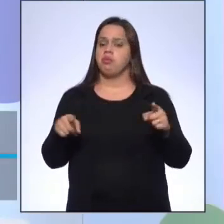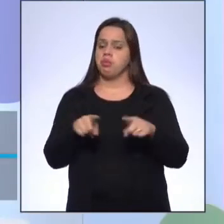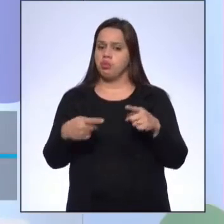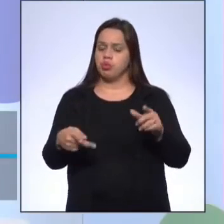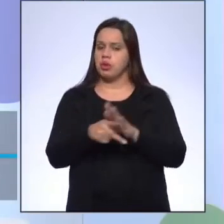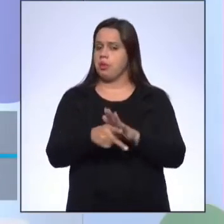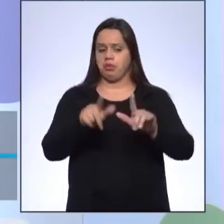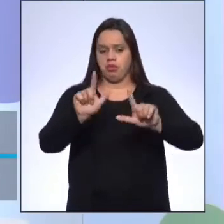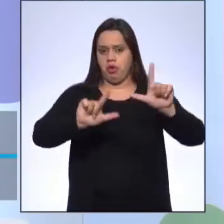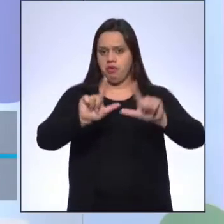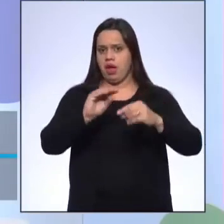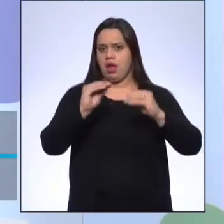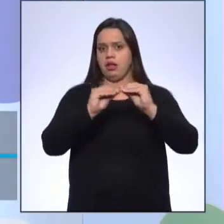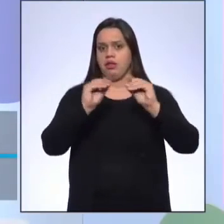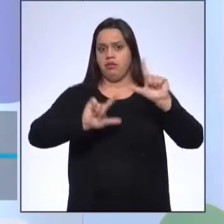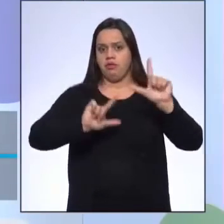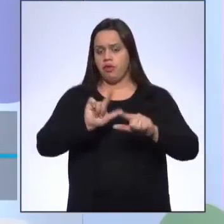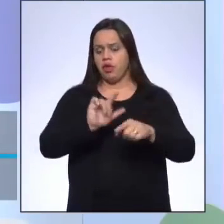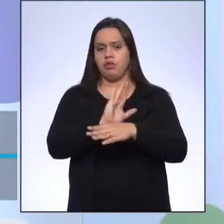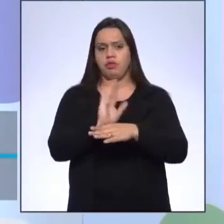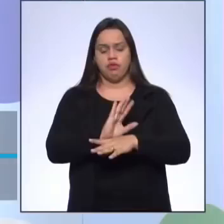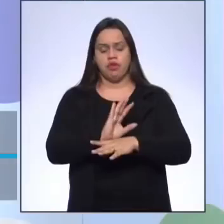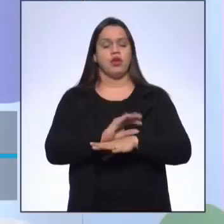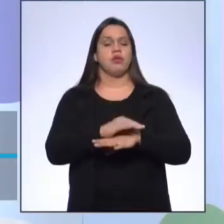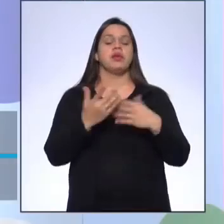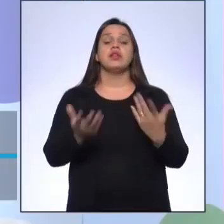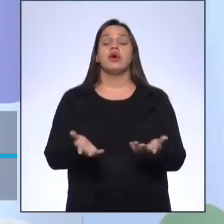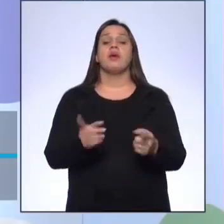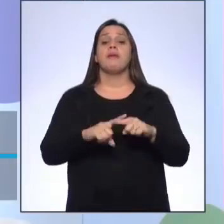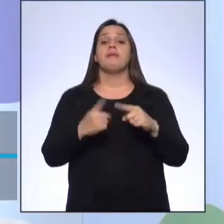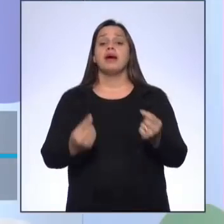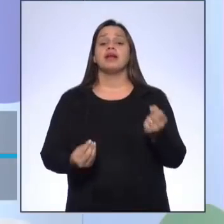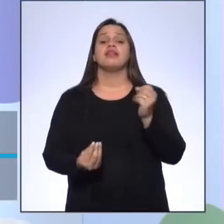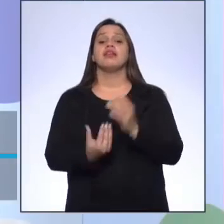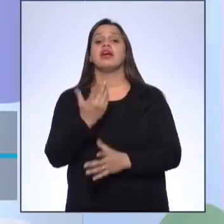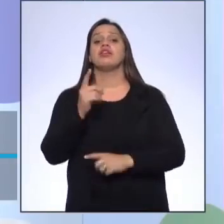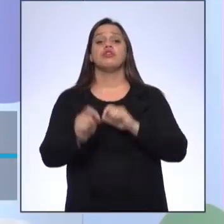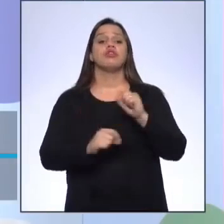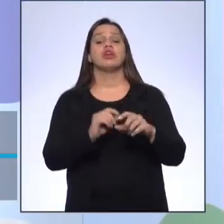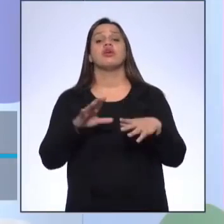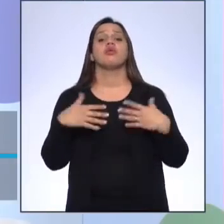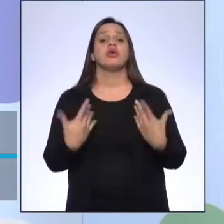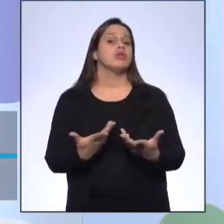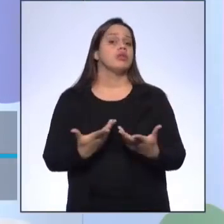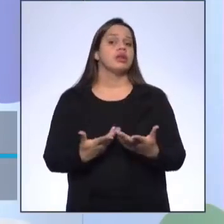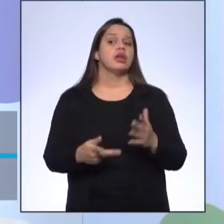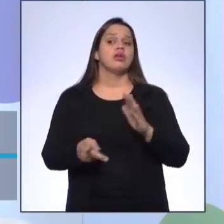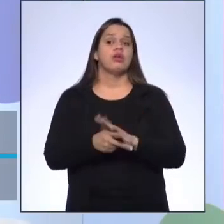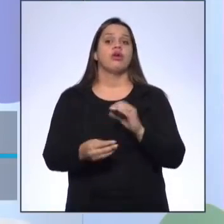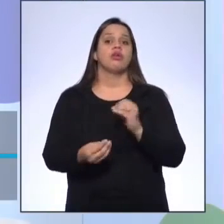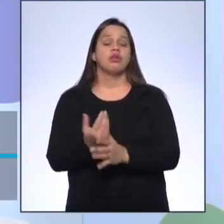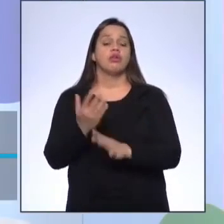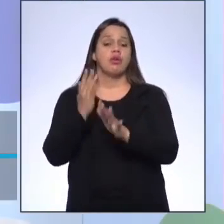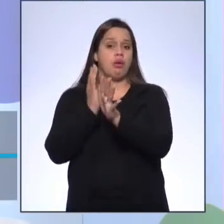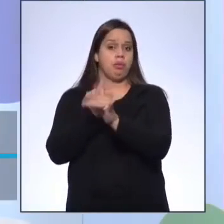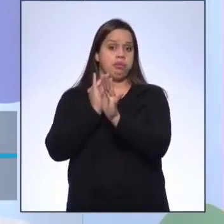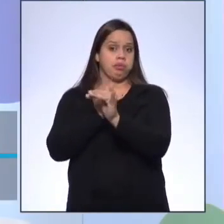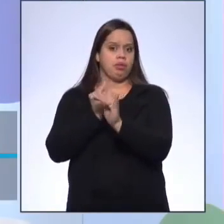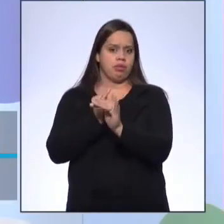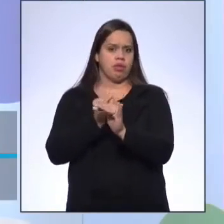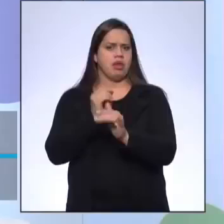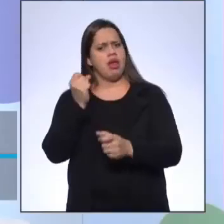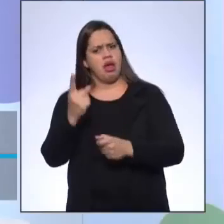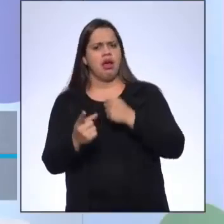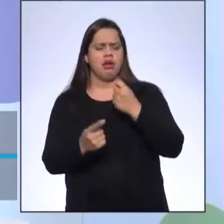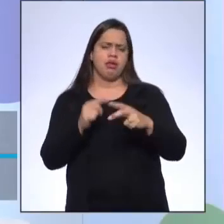Tá? E assim, ela, na verdade, ela surge mais propriamente com instrumental. Às vezes acontece ter